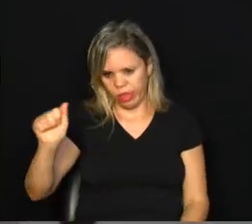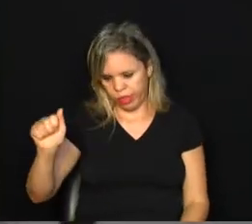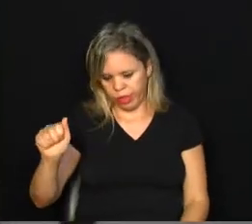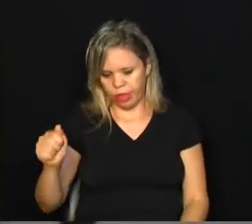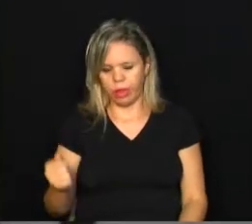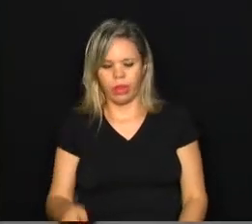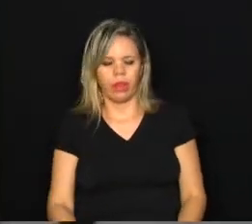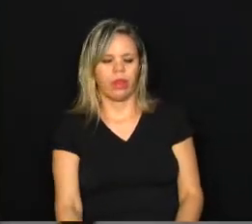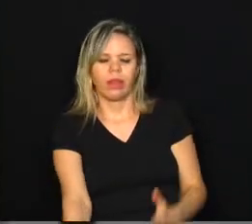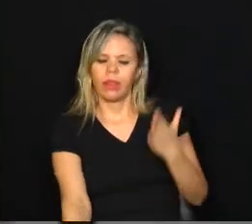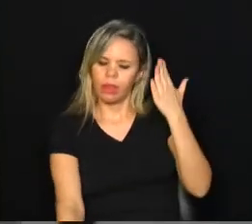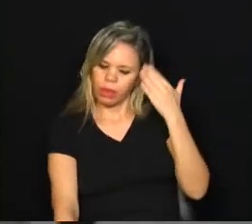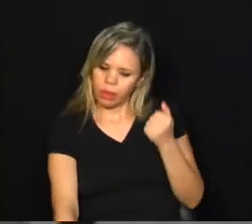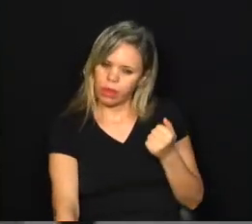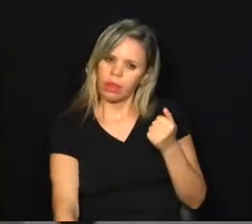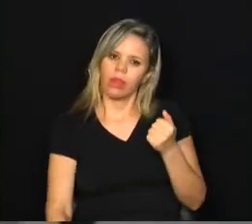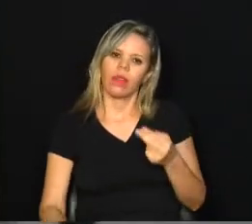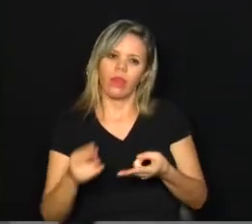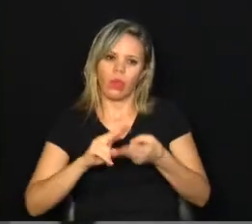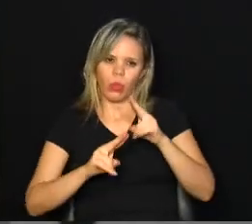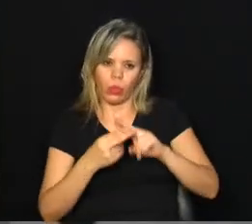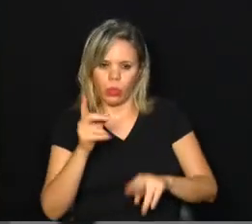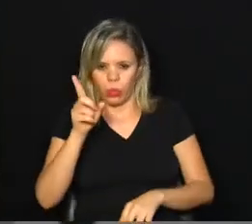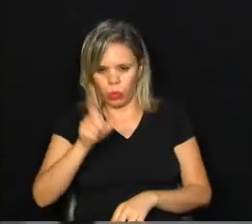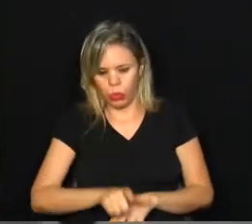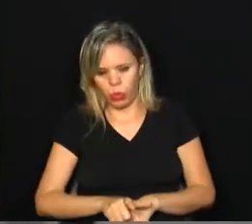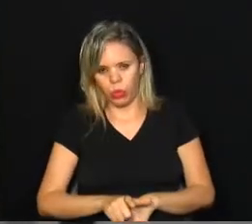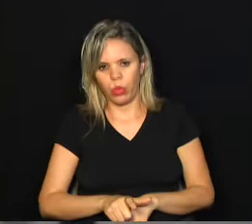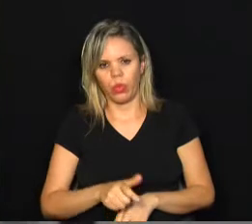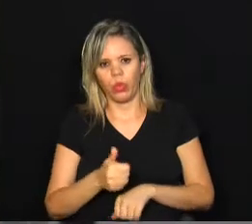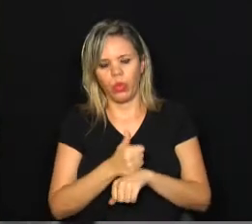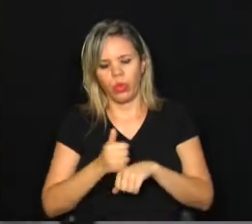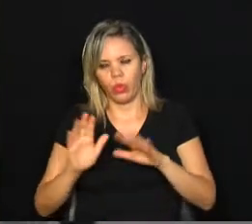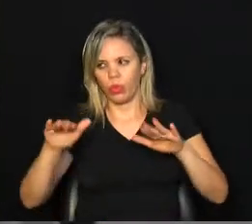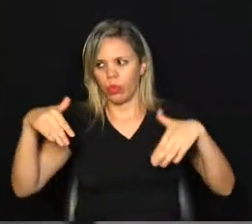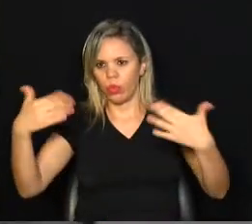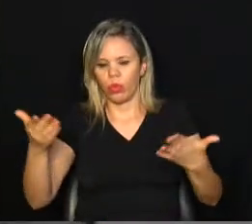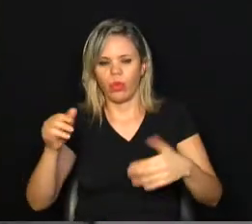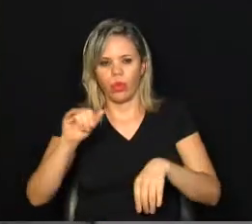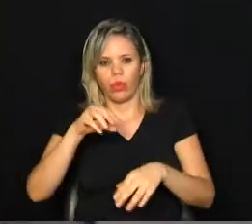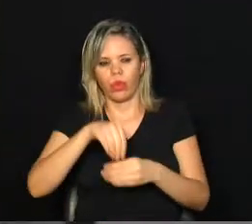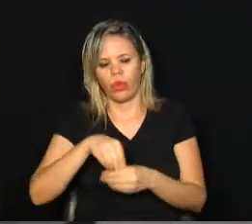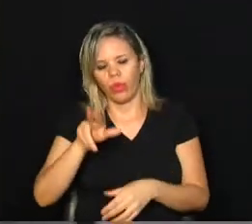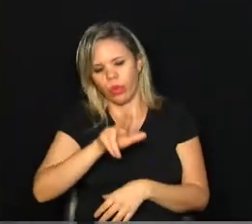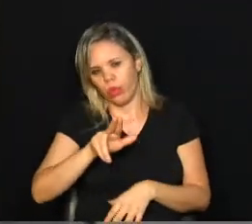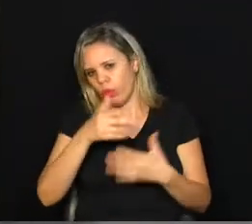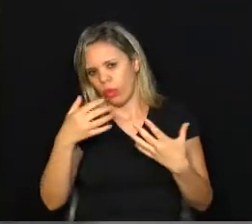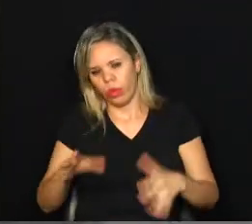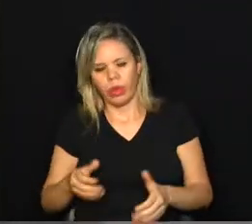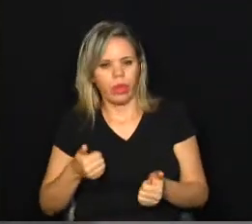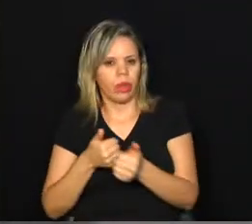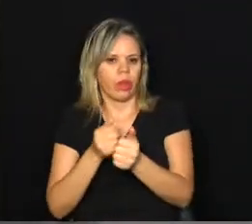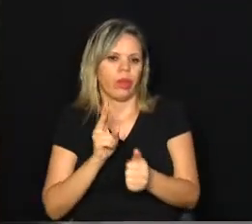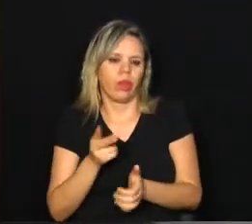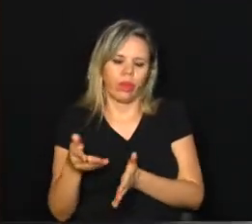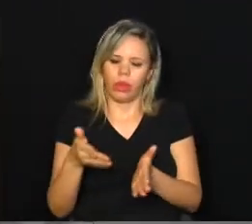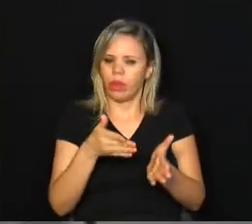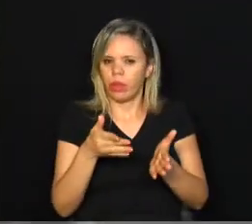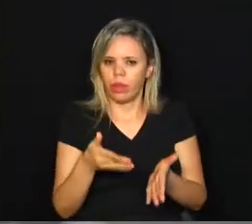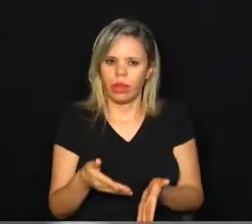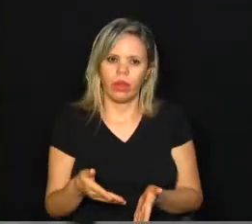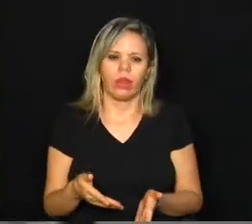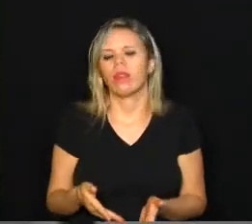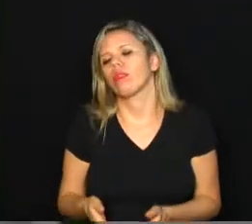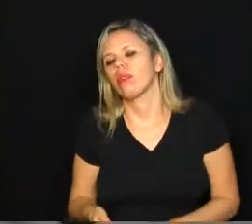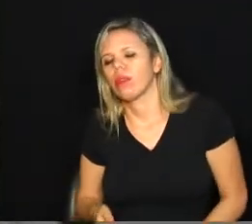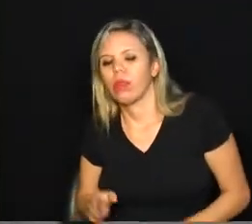a gente sabe que muitos desses talentos da universidade, ou mesmo de fora, na região, não querem seguir o caminho canônico de ir